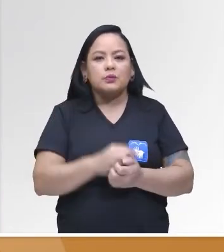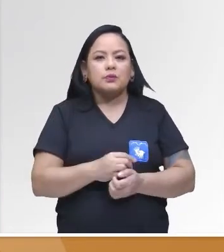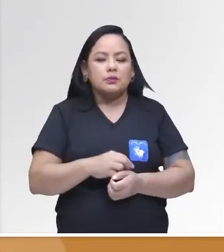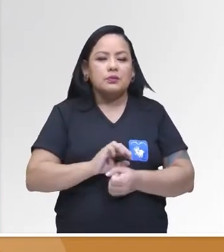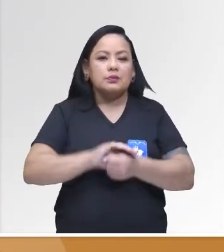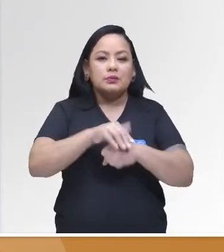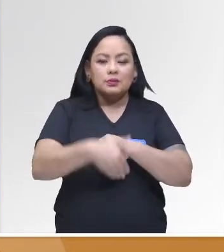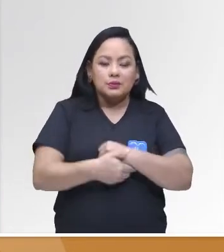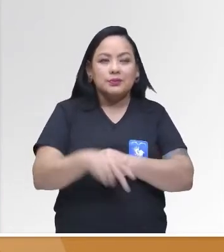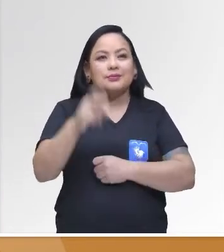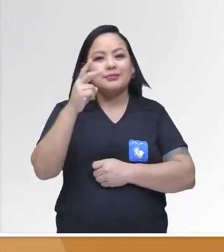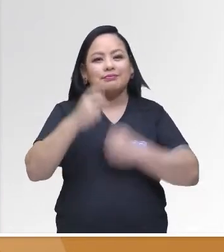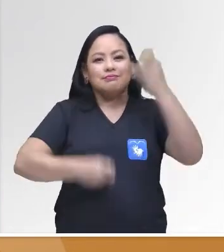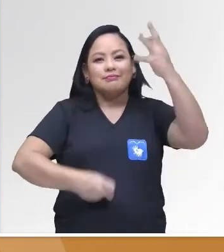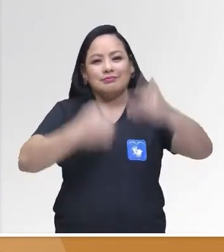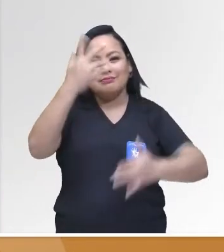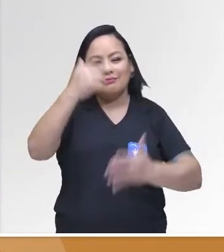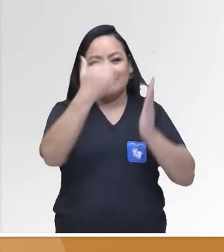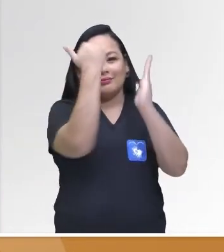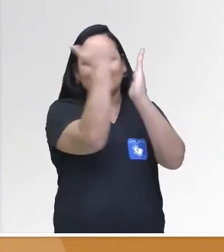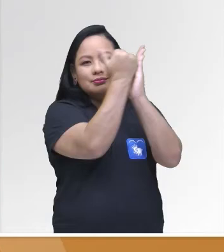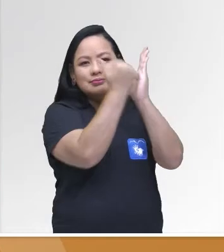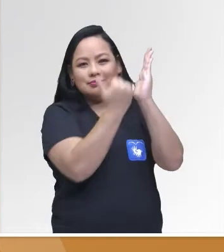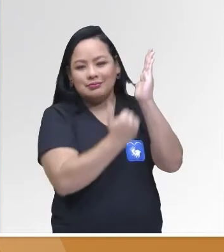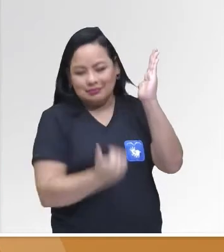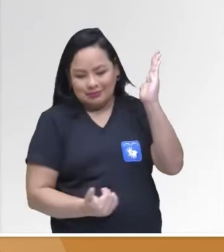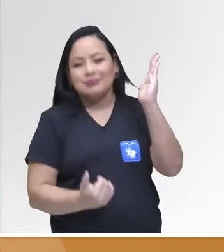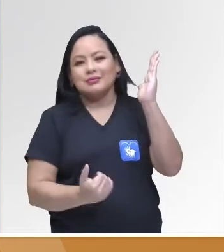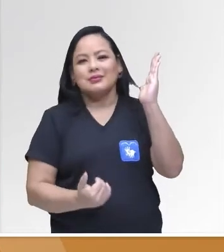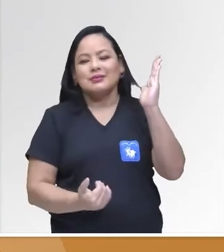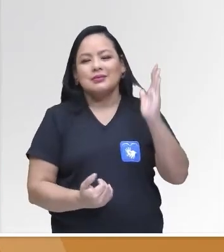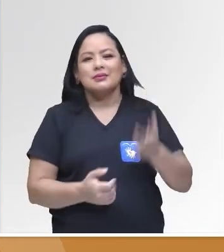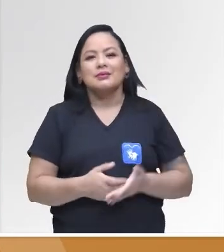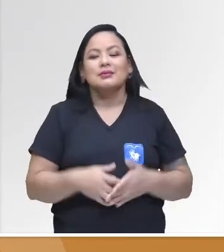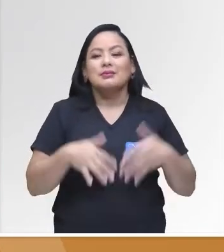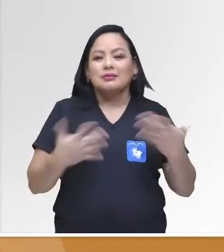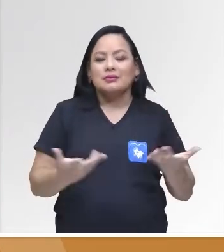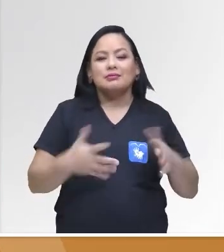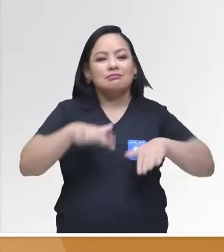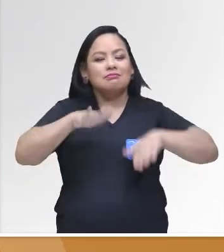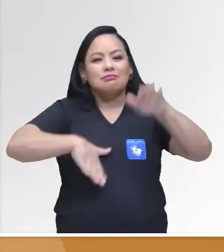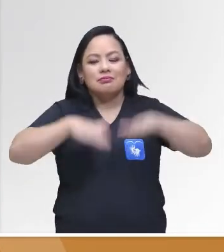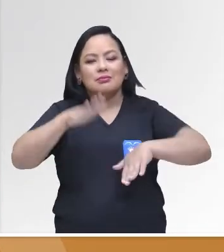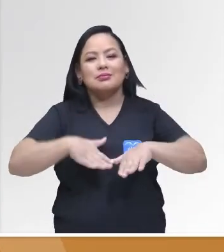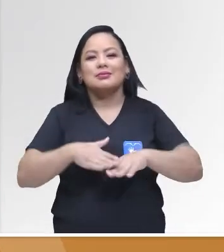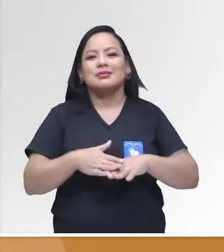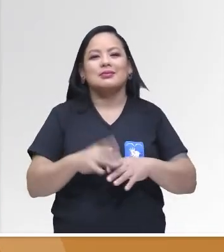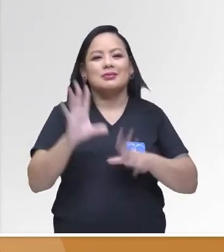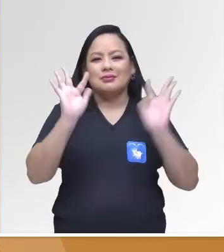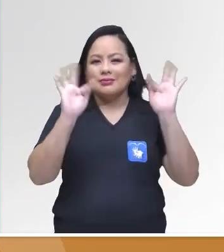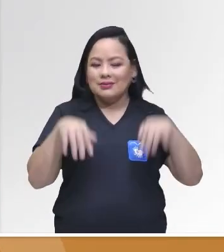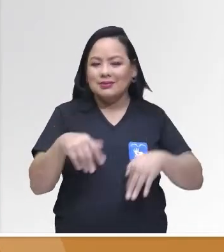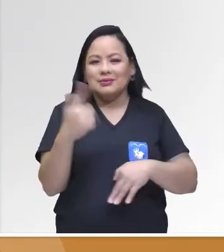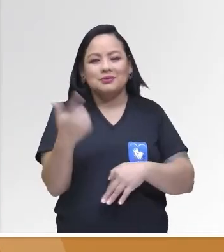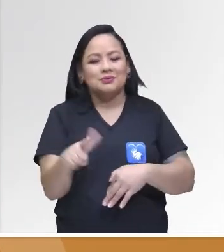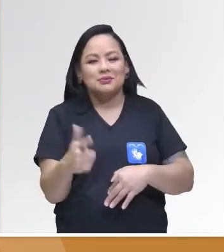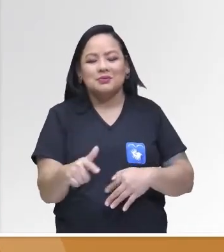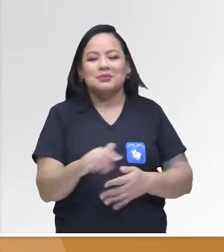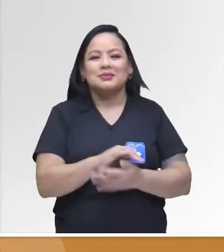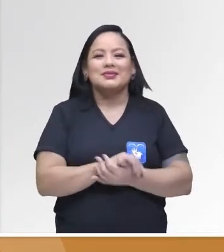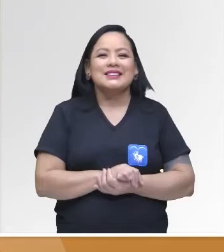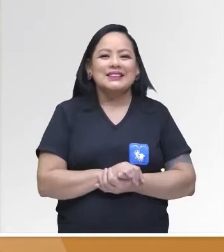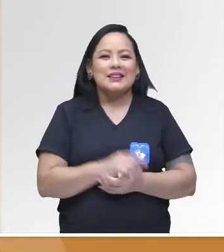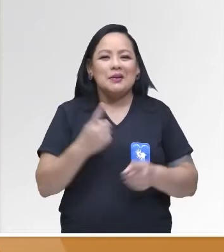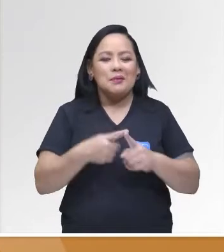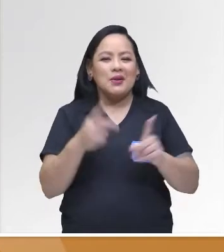noite relacionando todos eles e mesmo assim talvez não conseguiríamos encontrar todos que